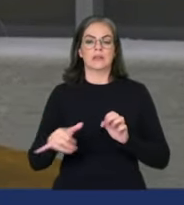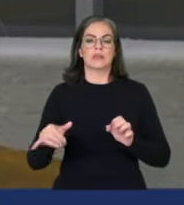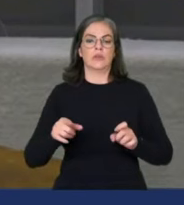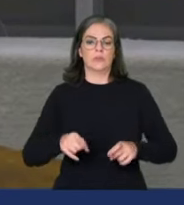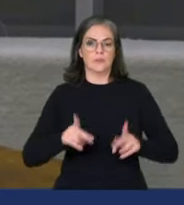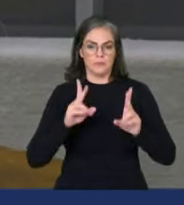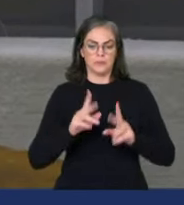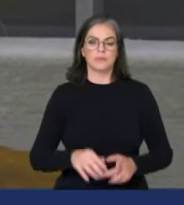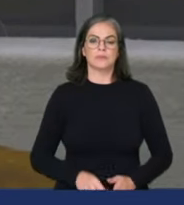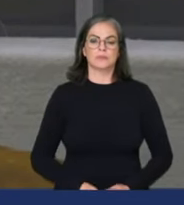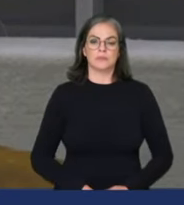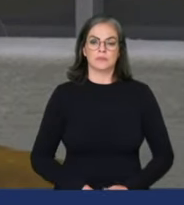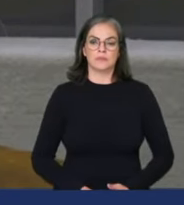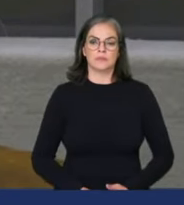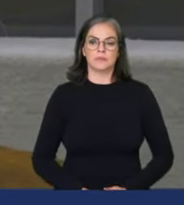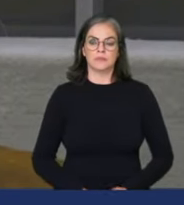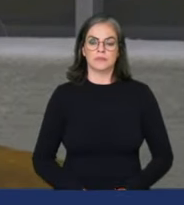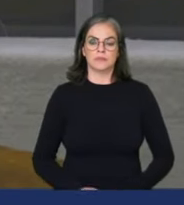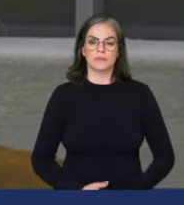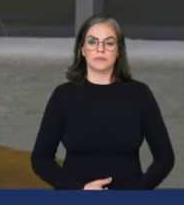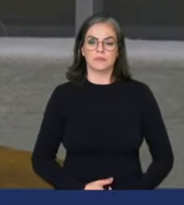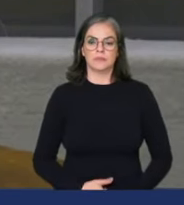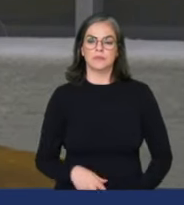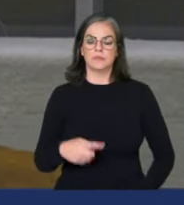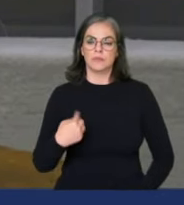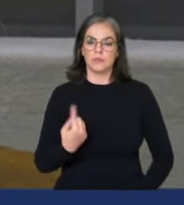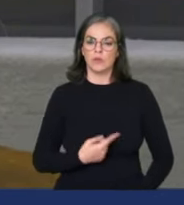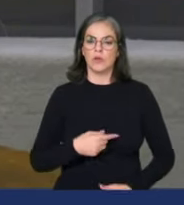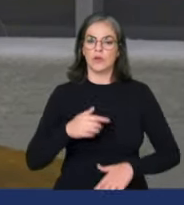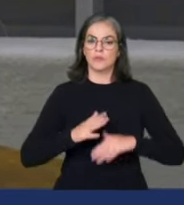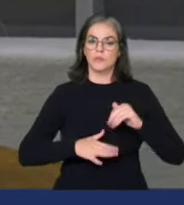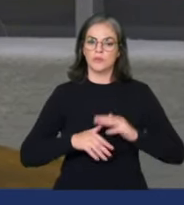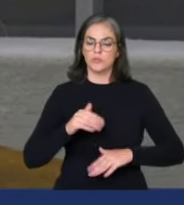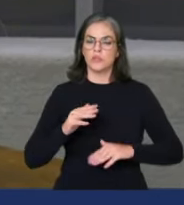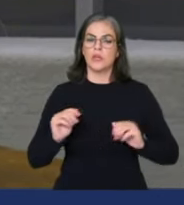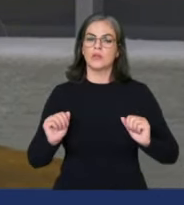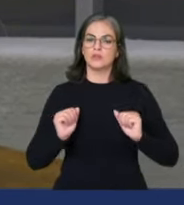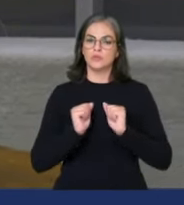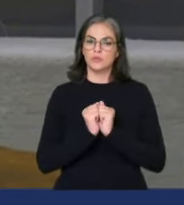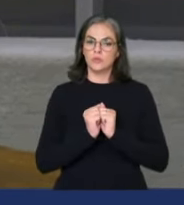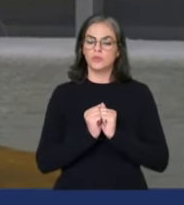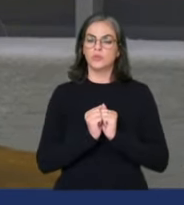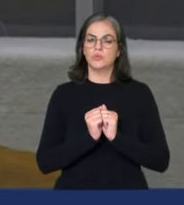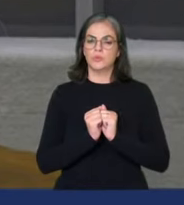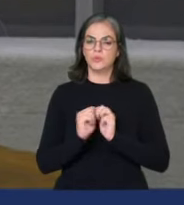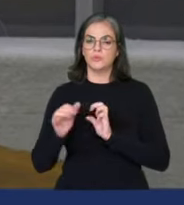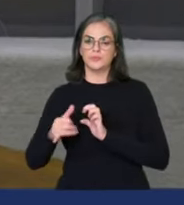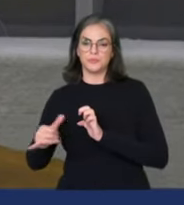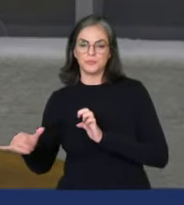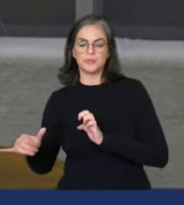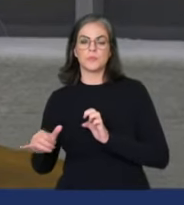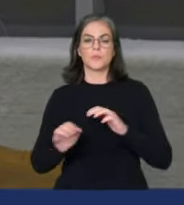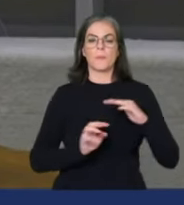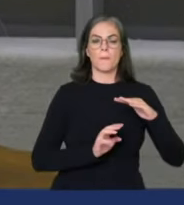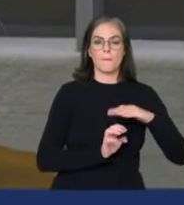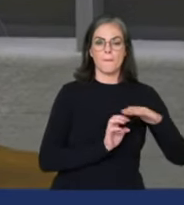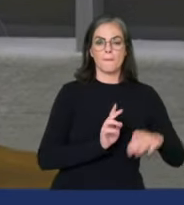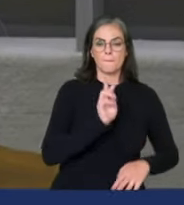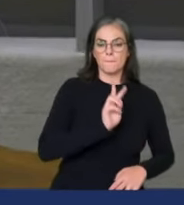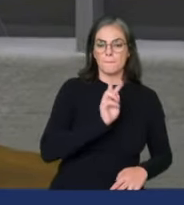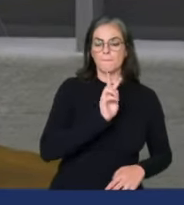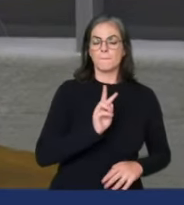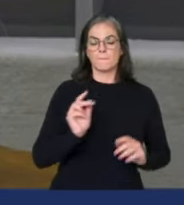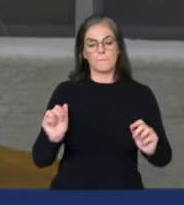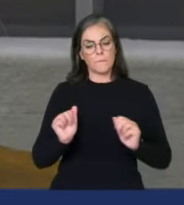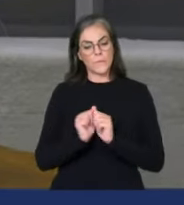dos eletricitários que nós, eletricitários e petroleiros, estamos juntos mais do que nunca em consolidação de forças para resistir ao